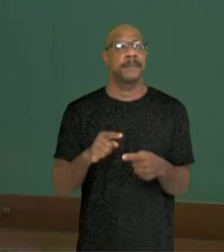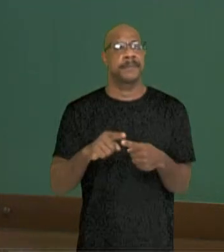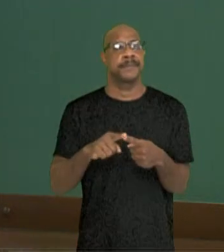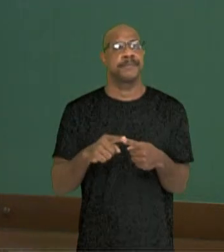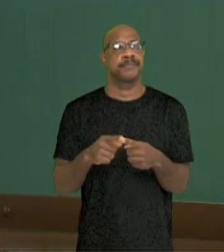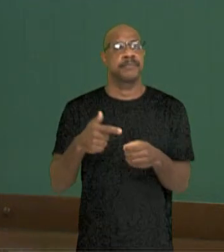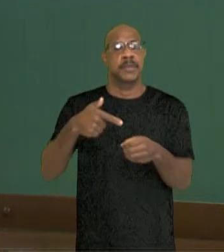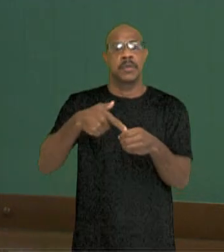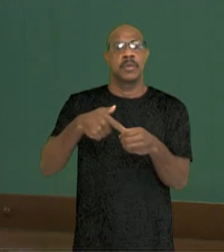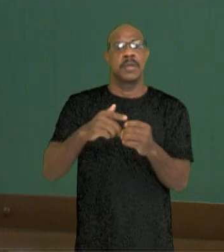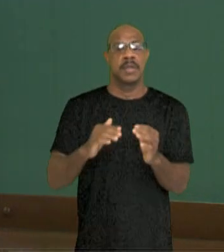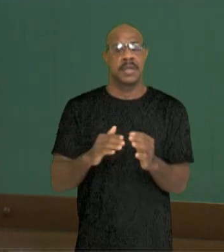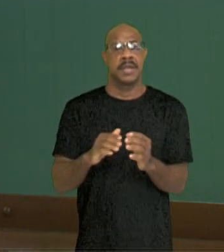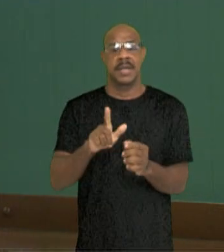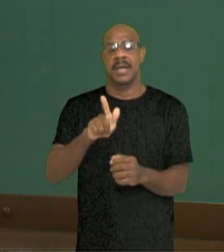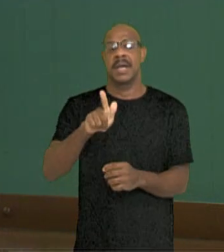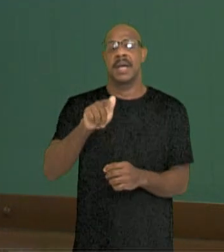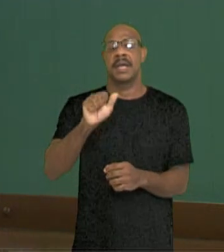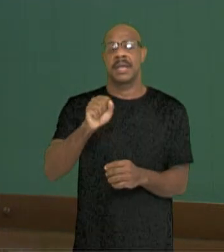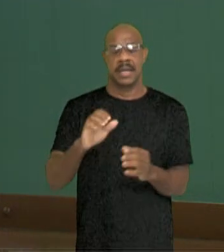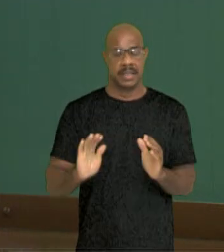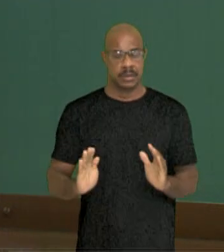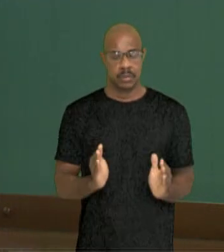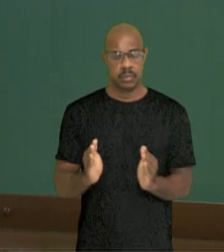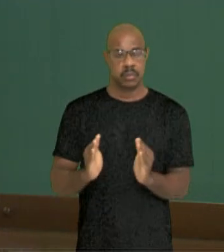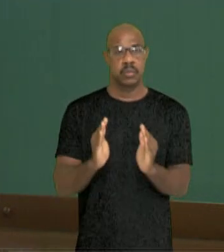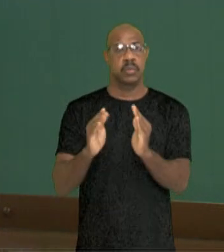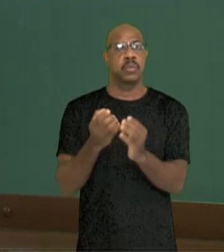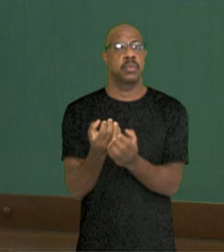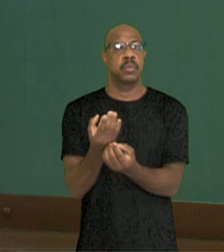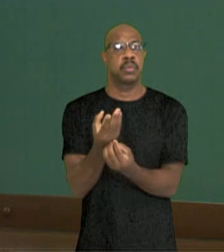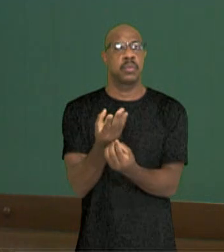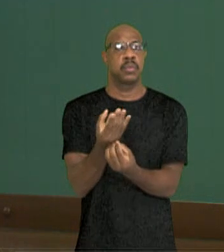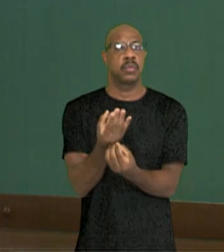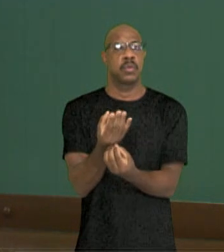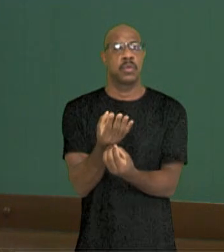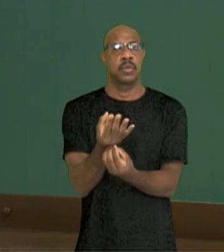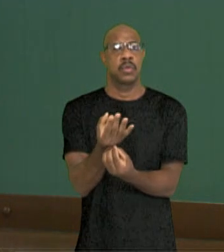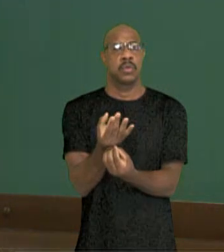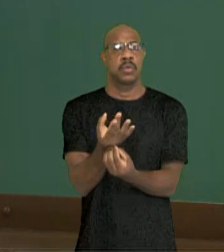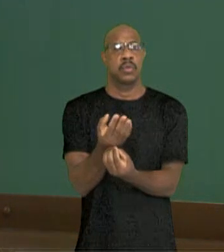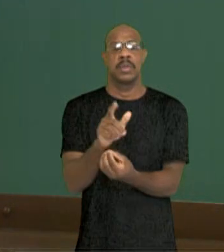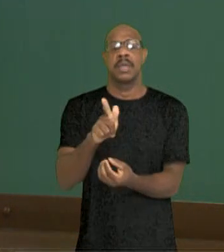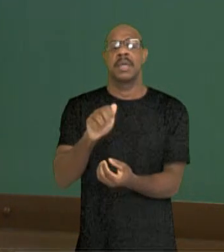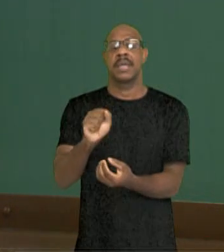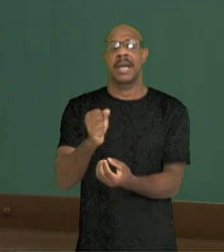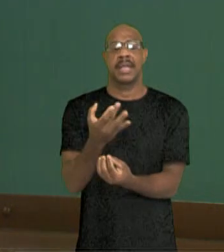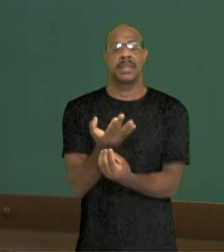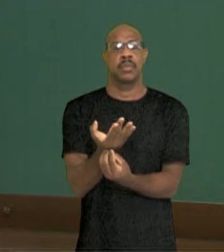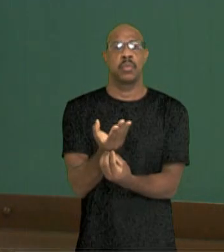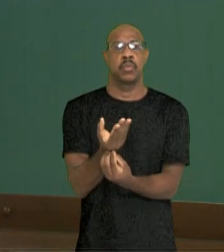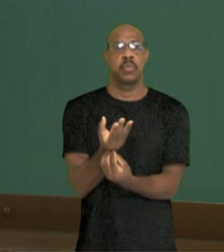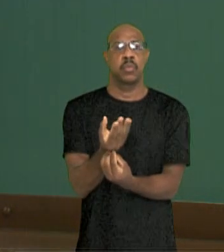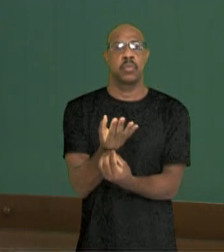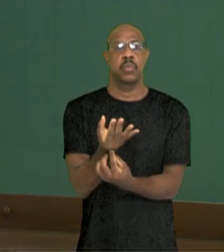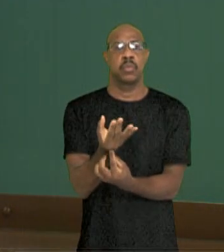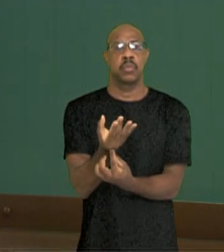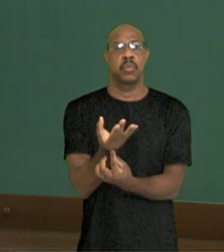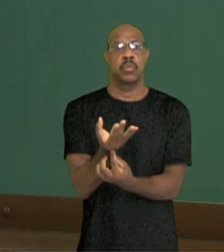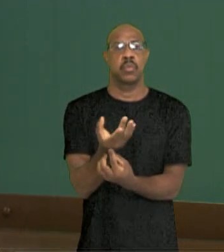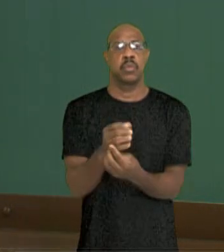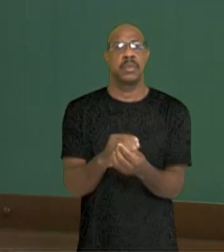de cozinha, sendo liberado na ponta da chama aqui, tá? E entrando em contato com o